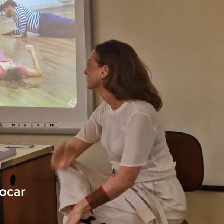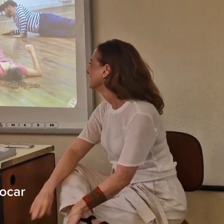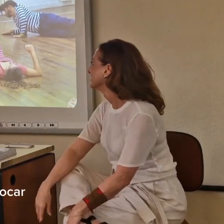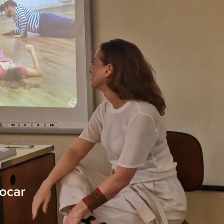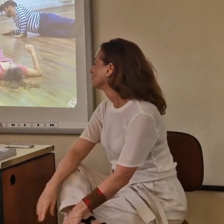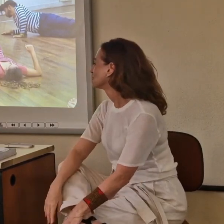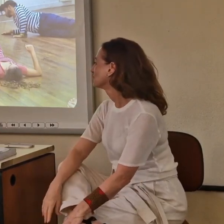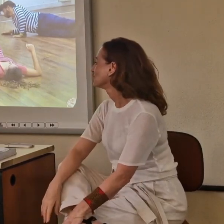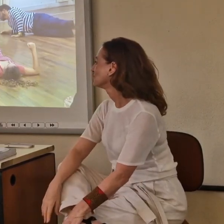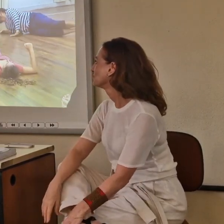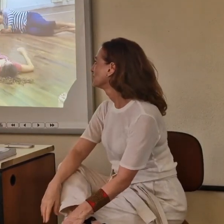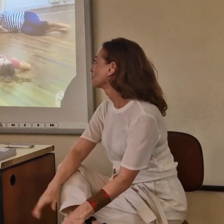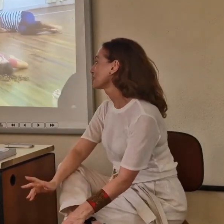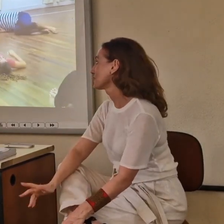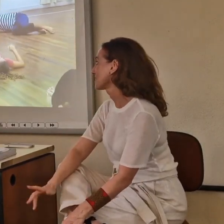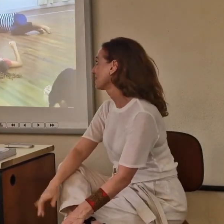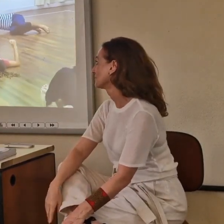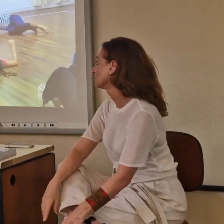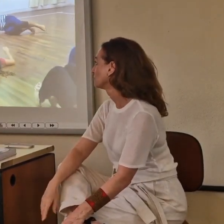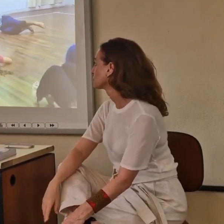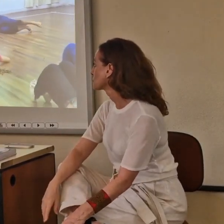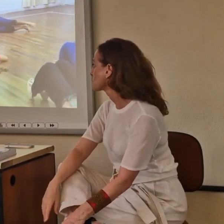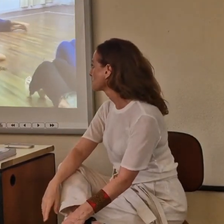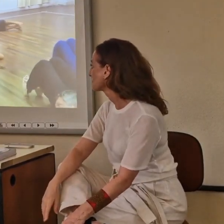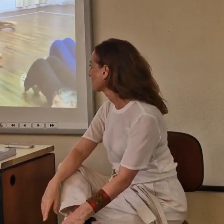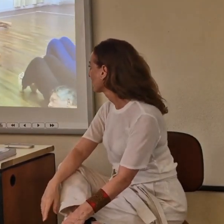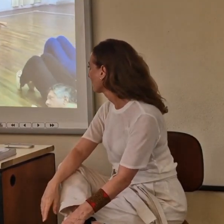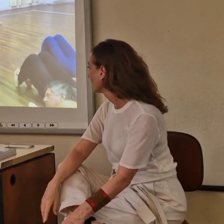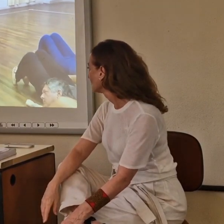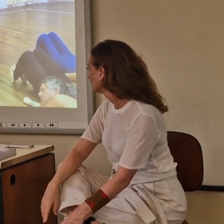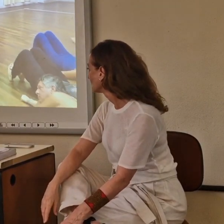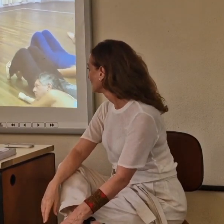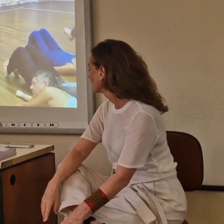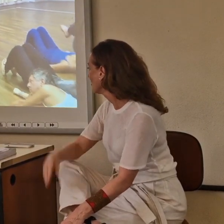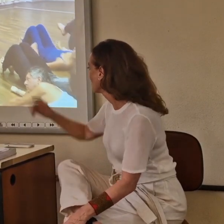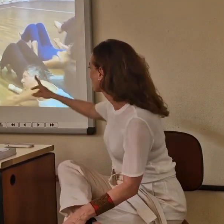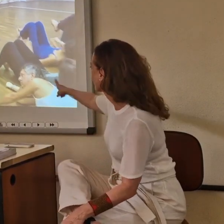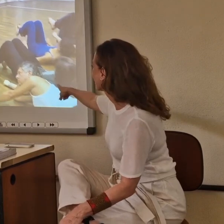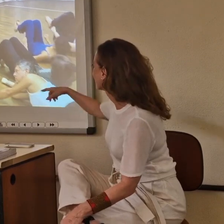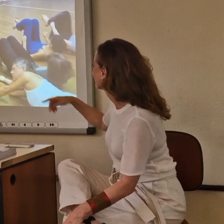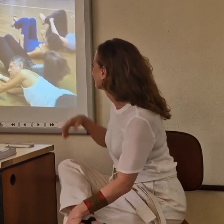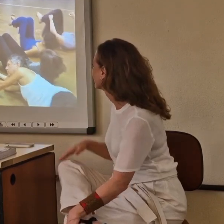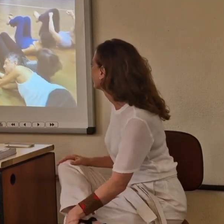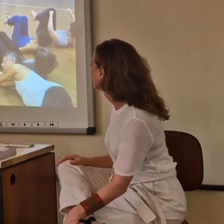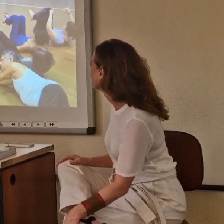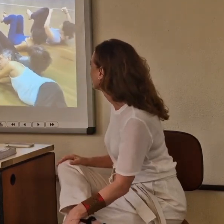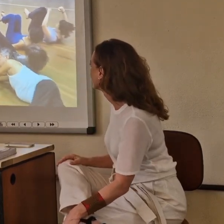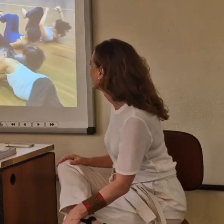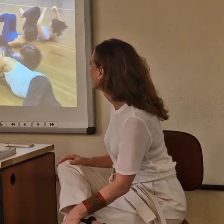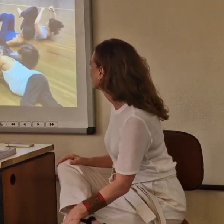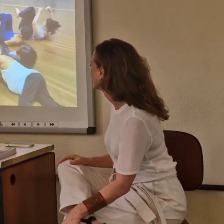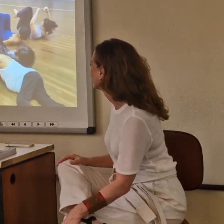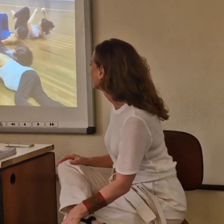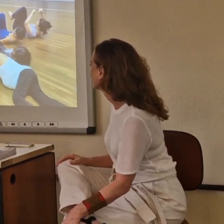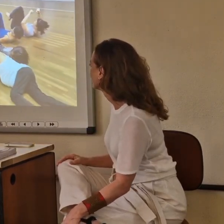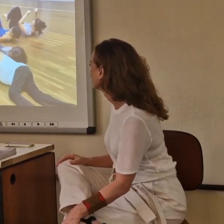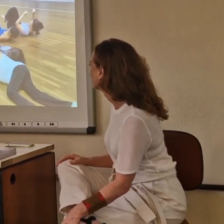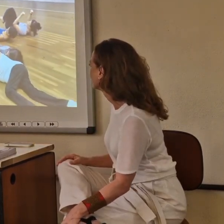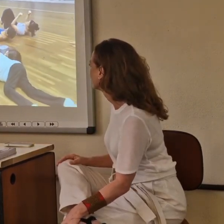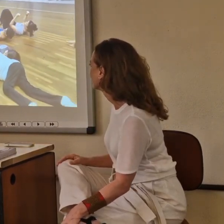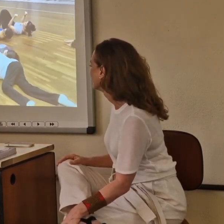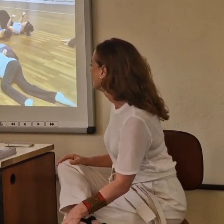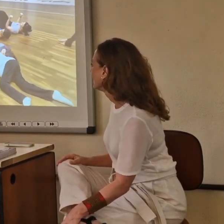Vou colocar. Tá bom, vai no telhado. Na frente, vai lá no telhado.